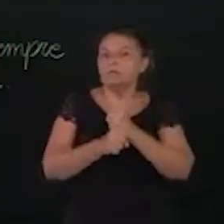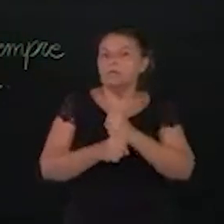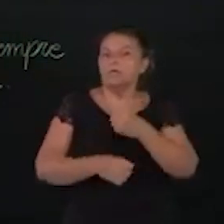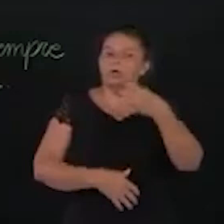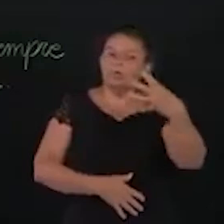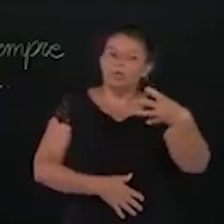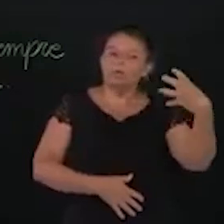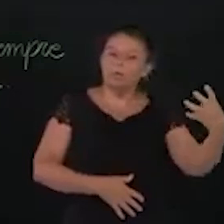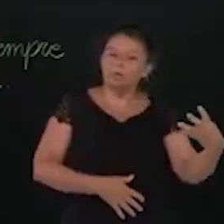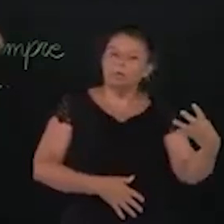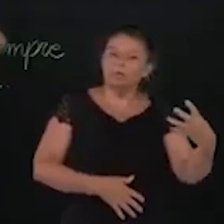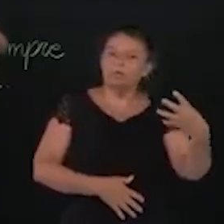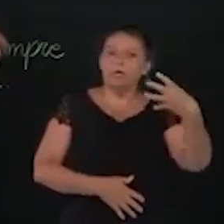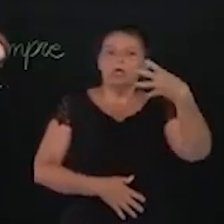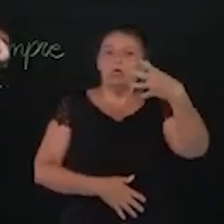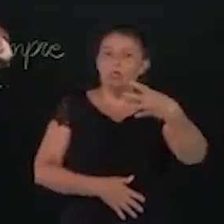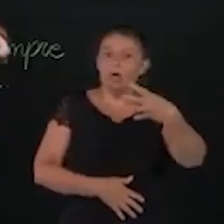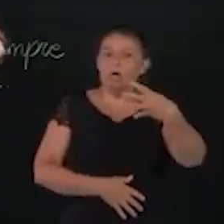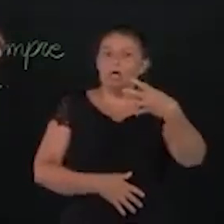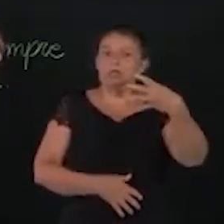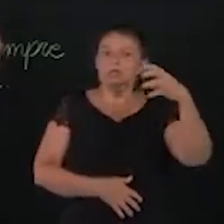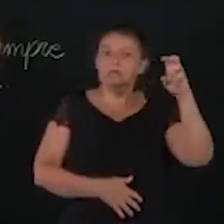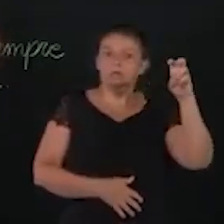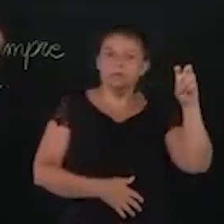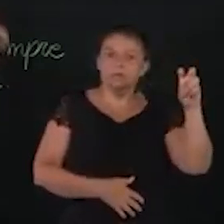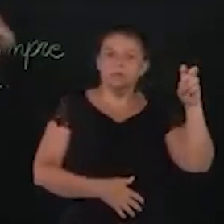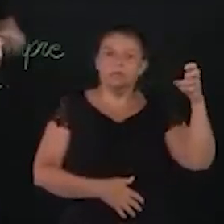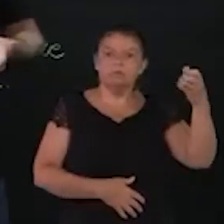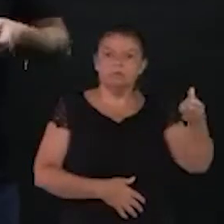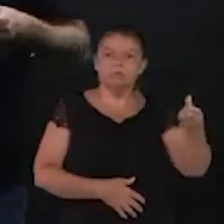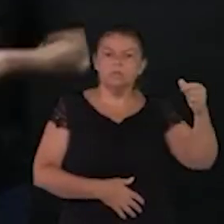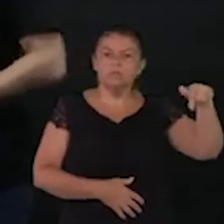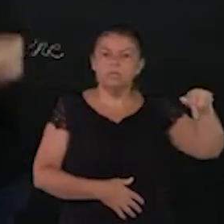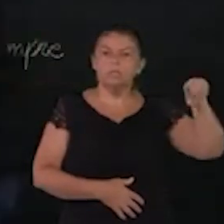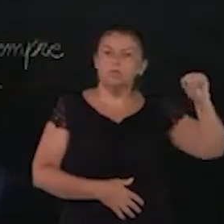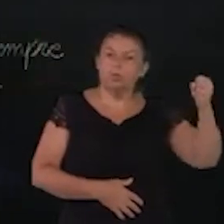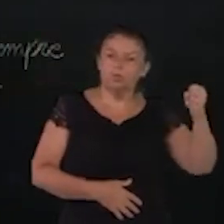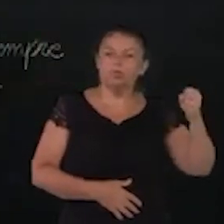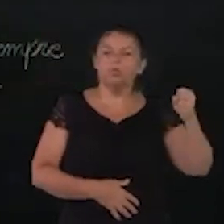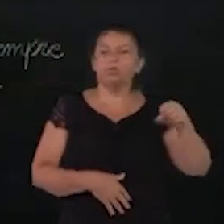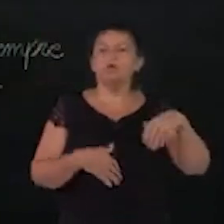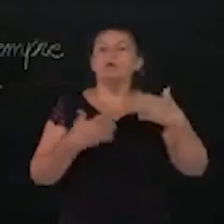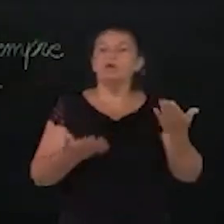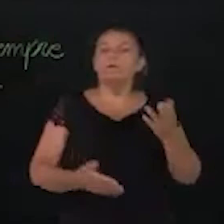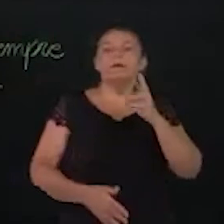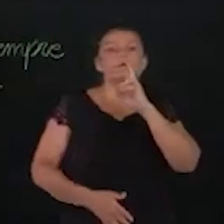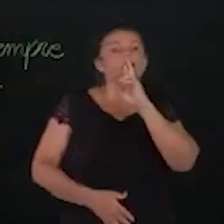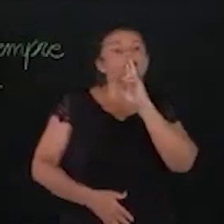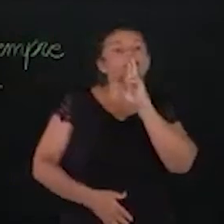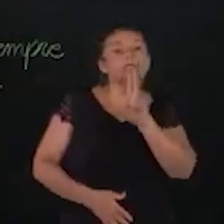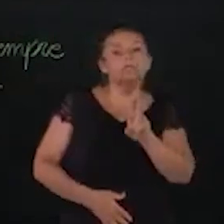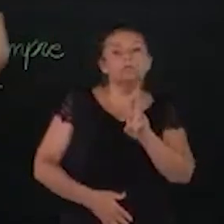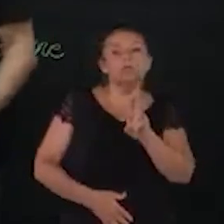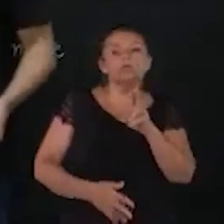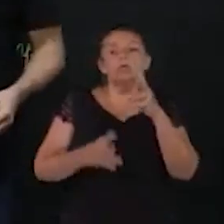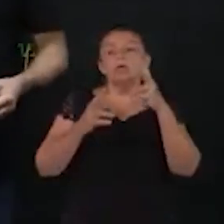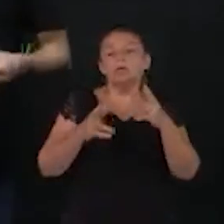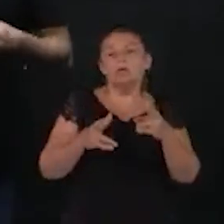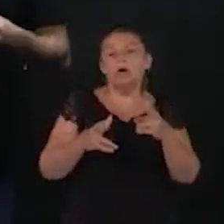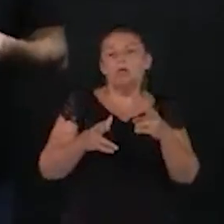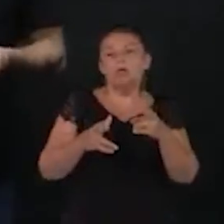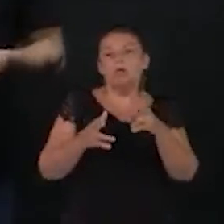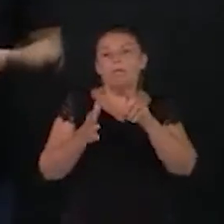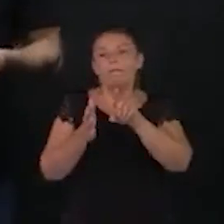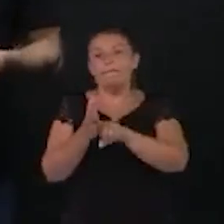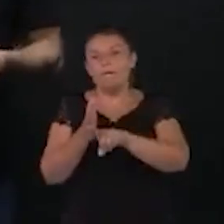4 com 4. 4, 5, 6, 7, 8. Ou seja, a nossa resposta final é igual